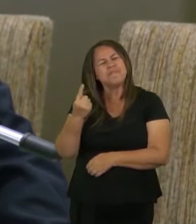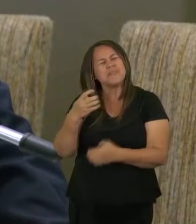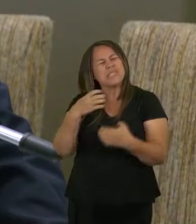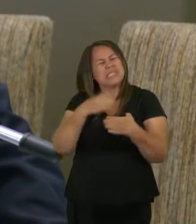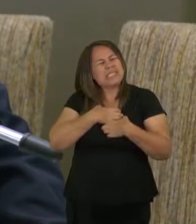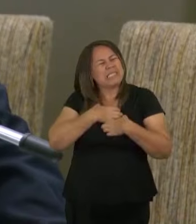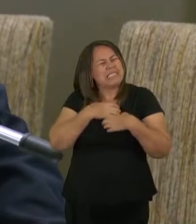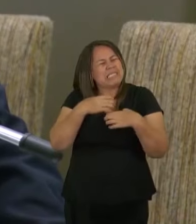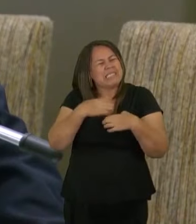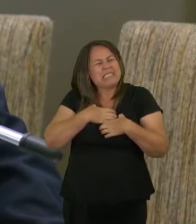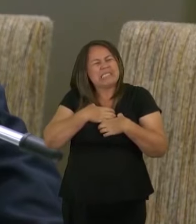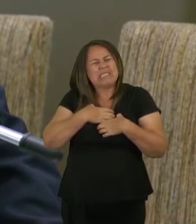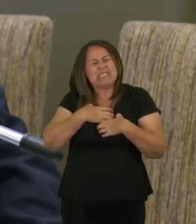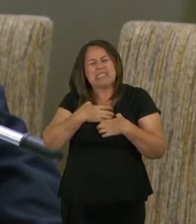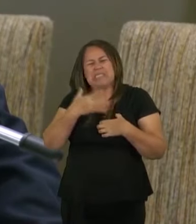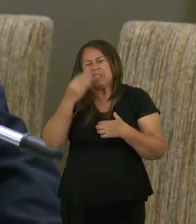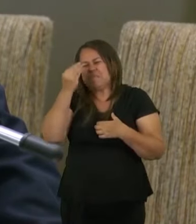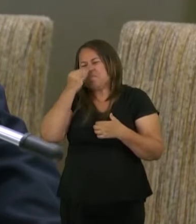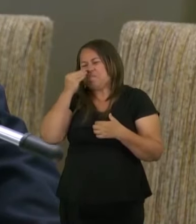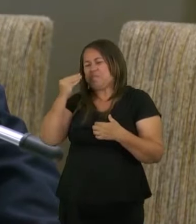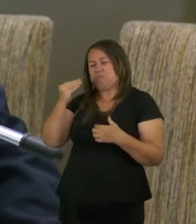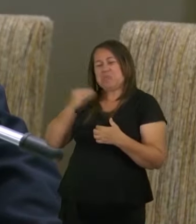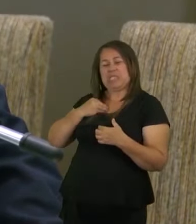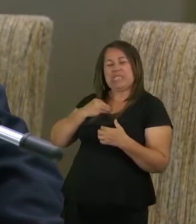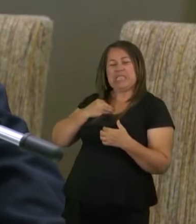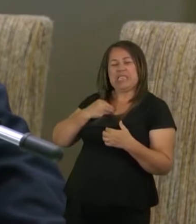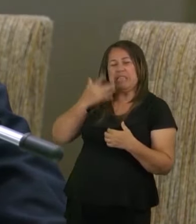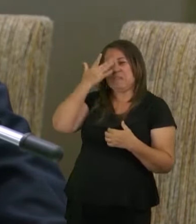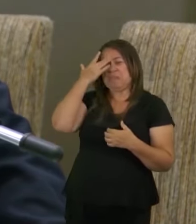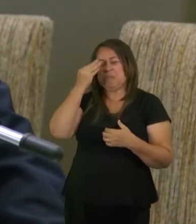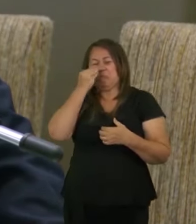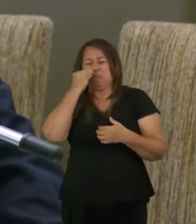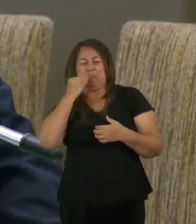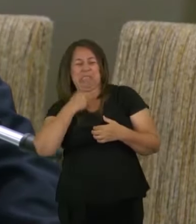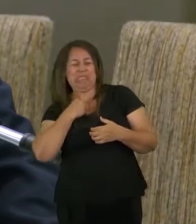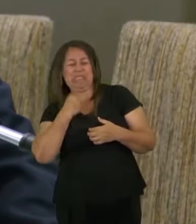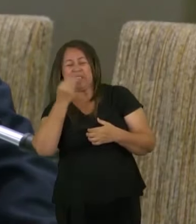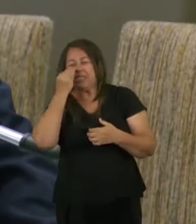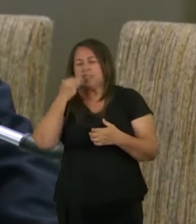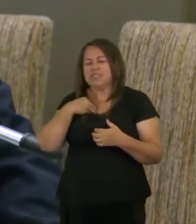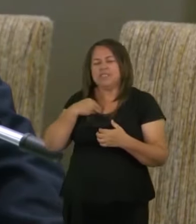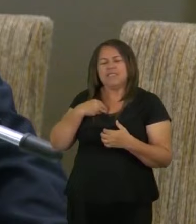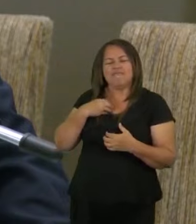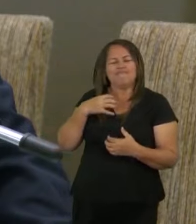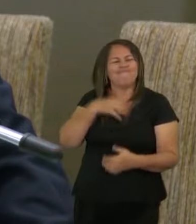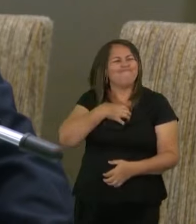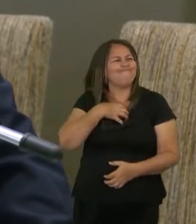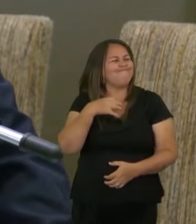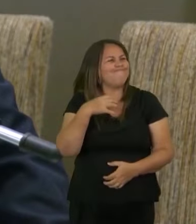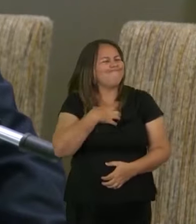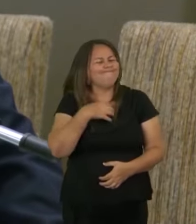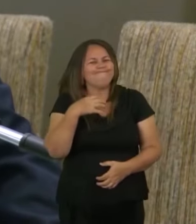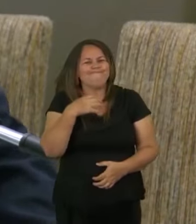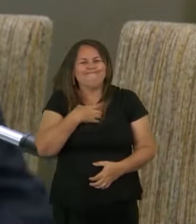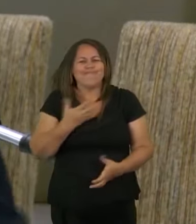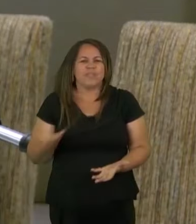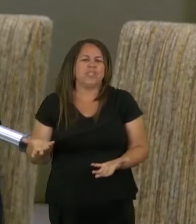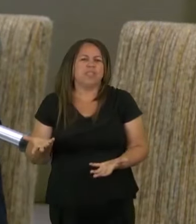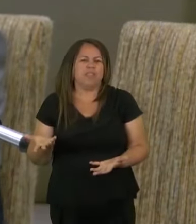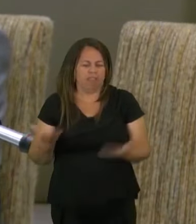sentindo desprezo, rejeição. Isso mexe além do